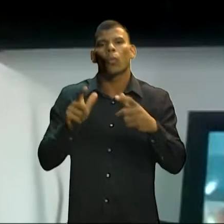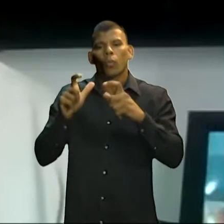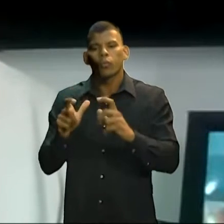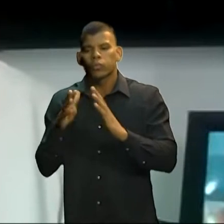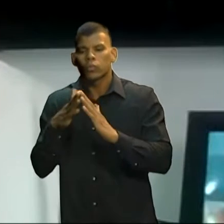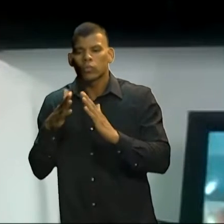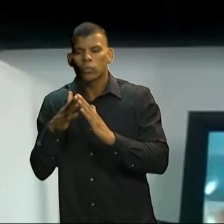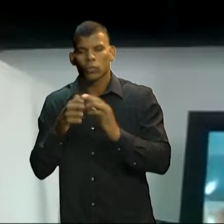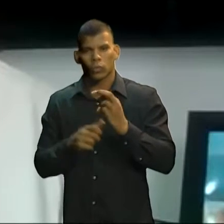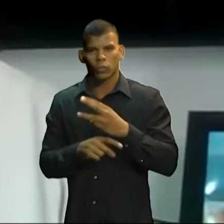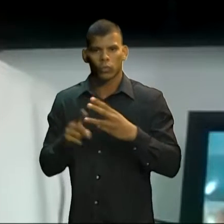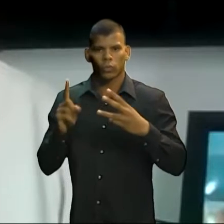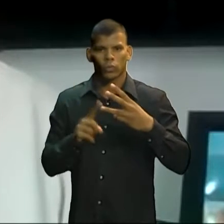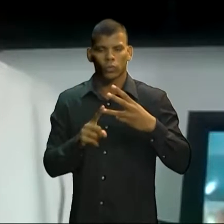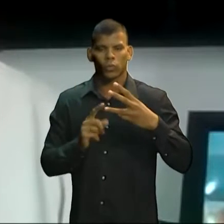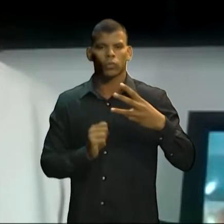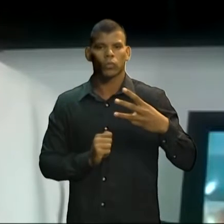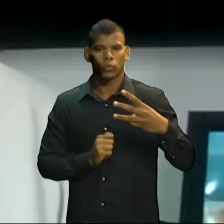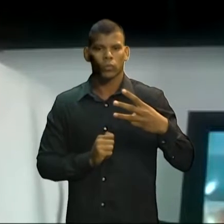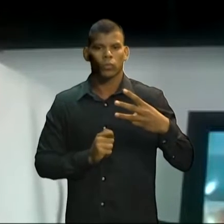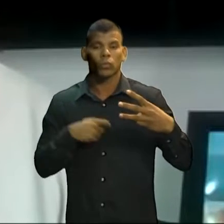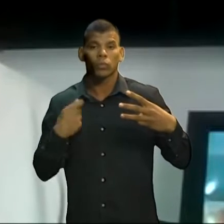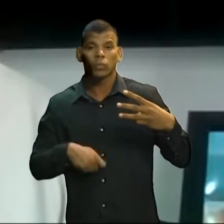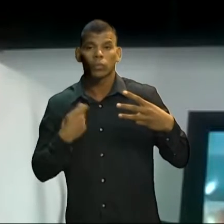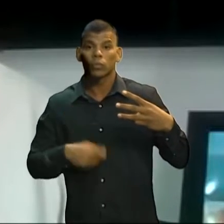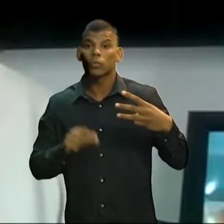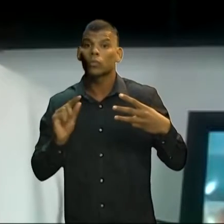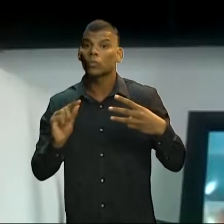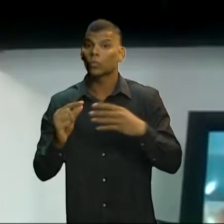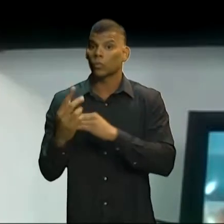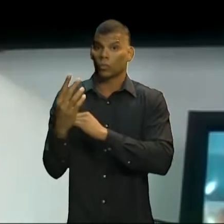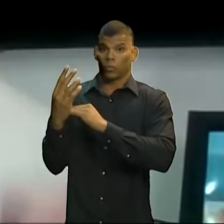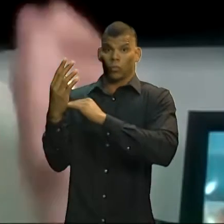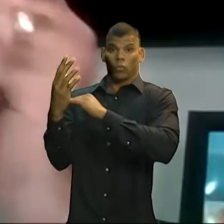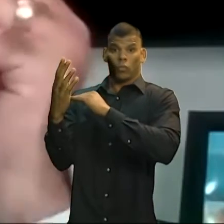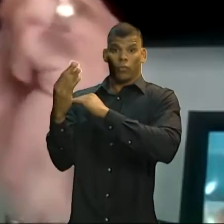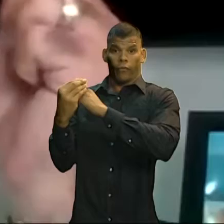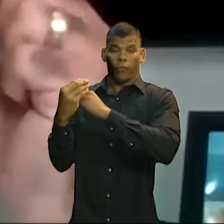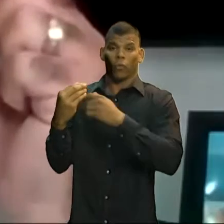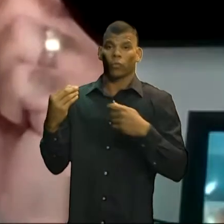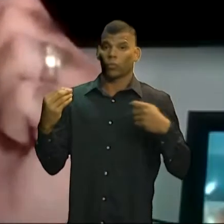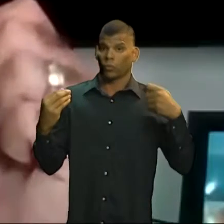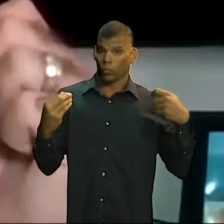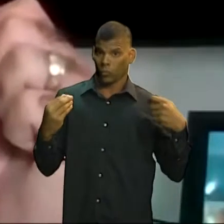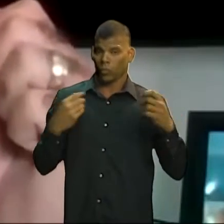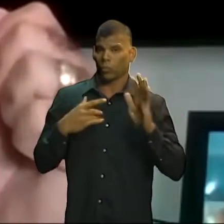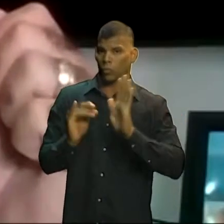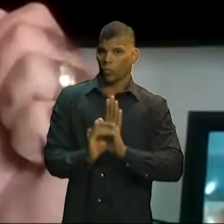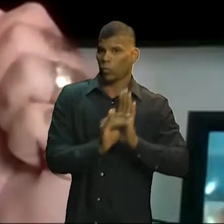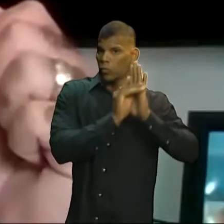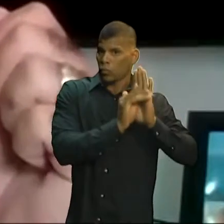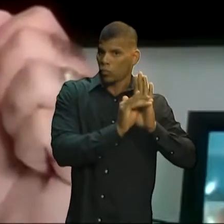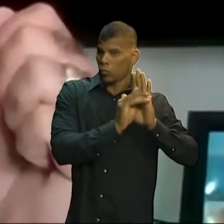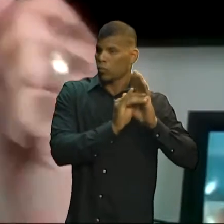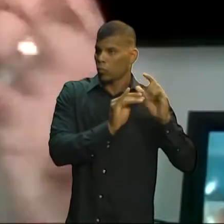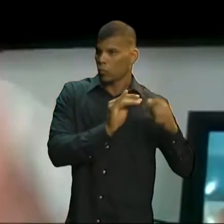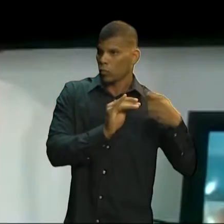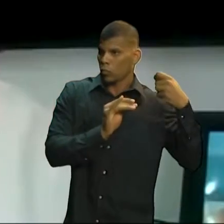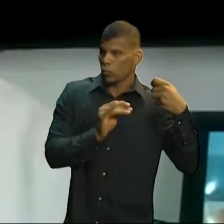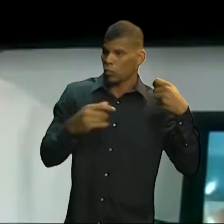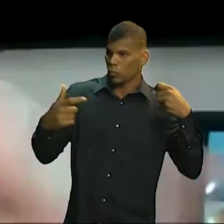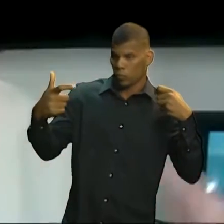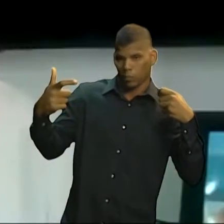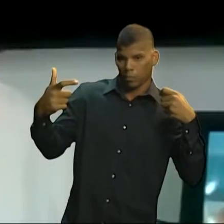residência. Ele vai precisar bater uma foto segurando a identidade perto da sua face, para a gente comparar